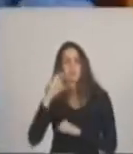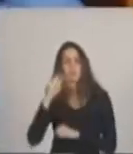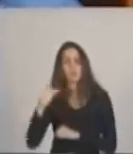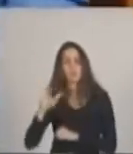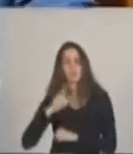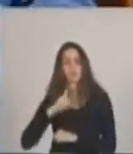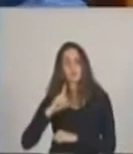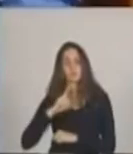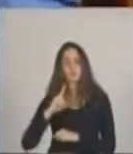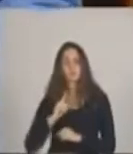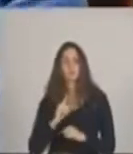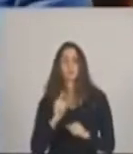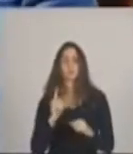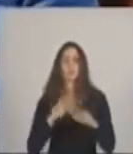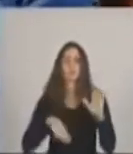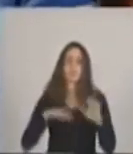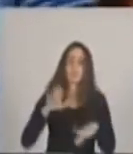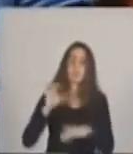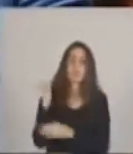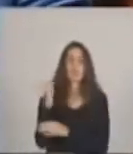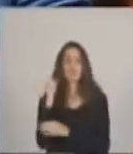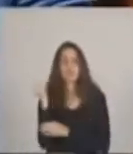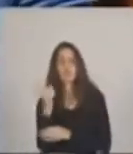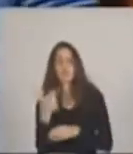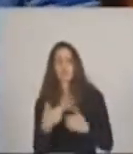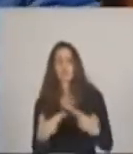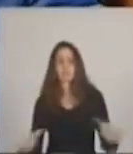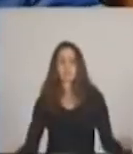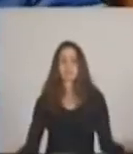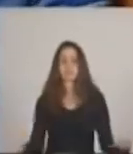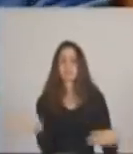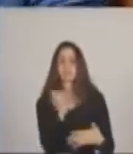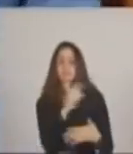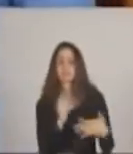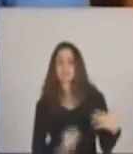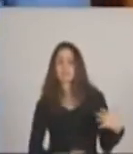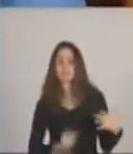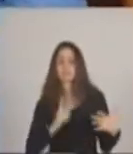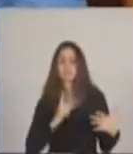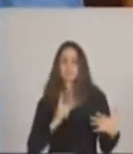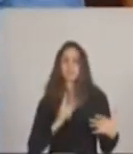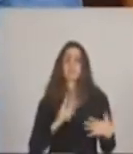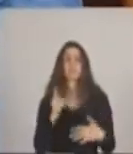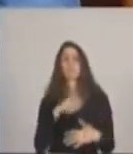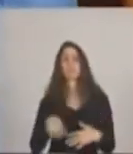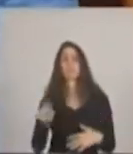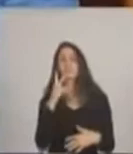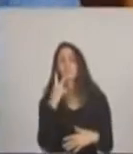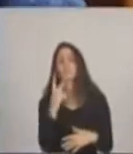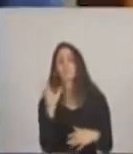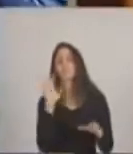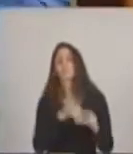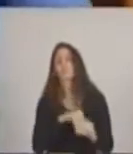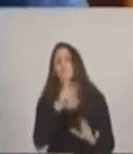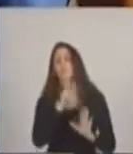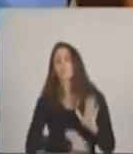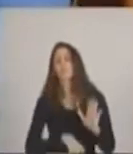que ser graduada, de acordo com a gravidade da infração, enfim, uma série de questões. Porque você, quando fala, no projeto ele fala